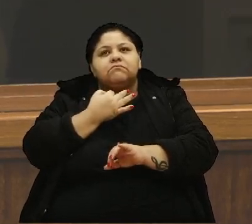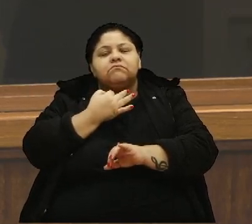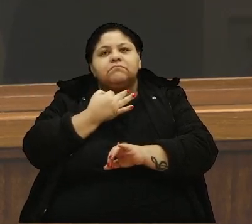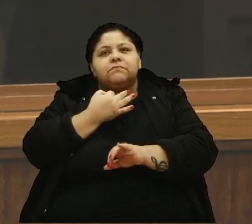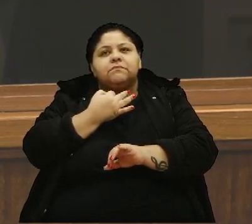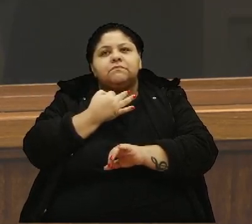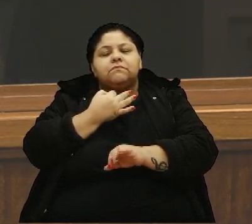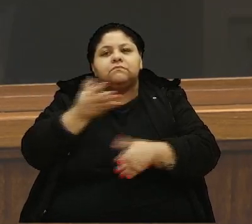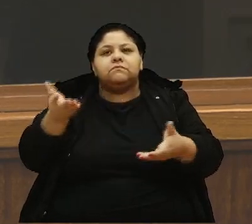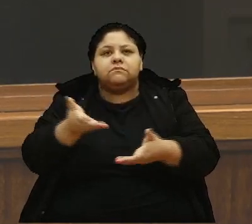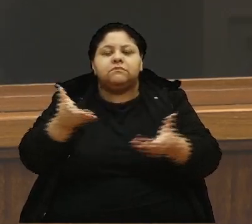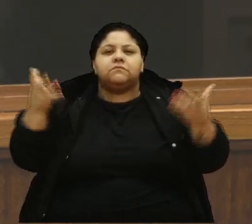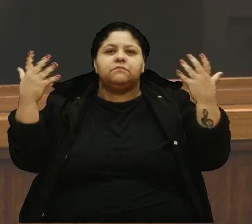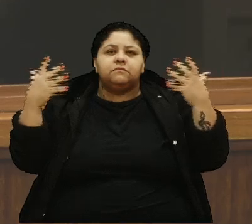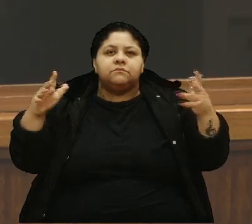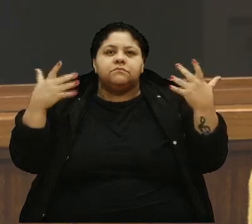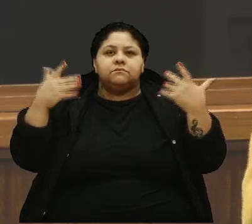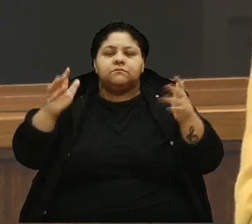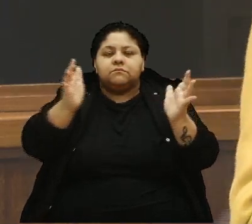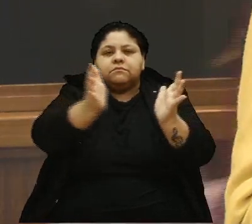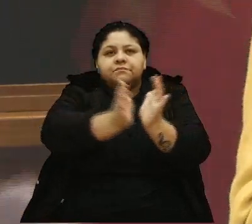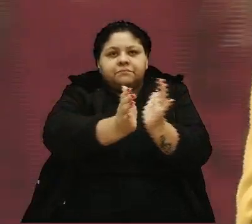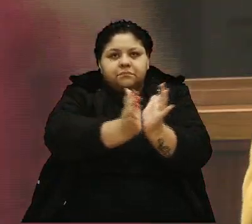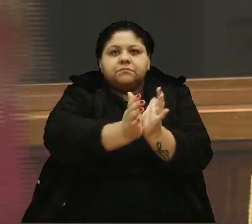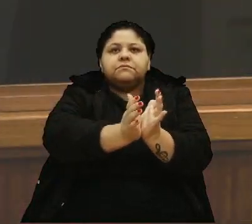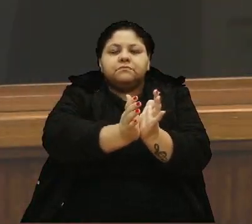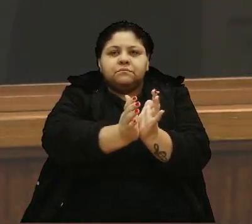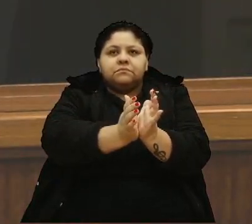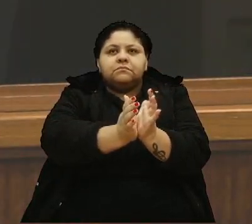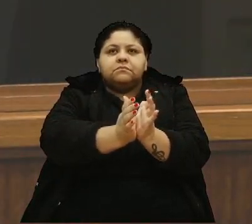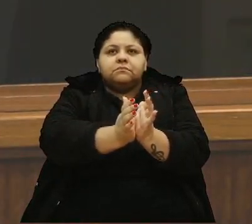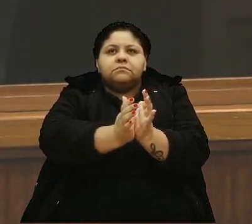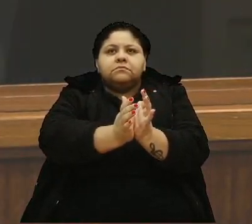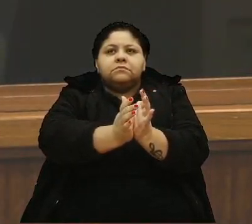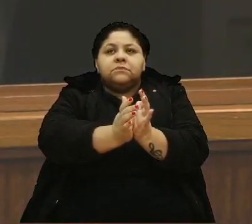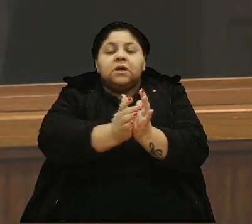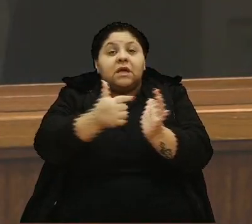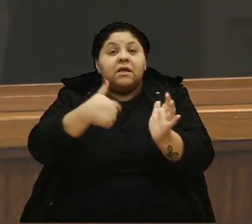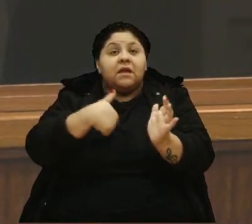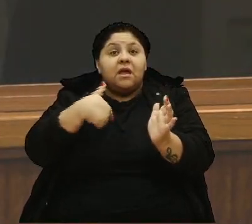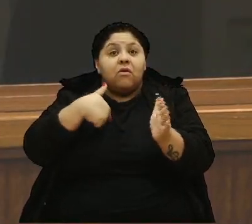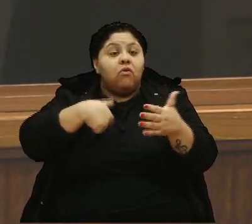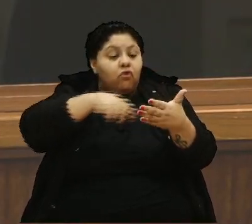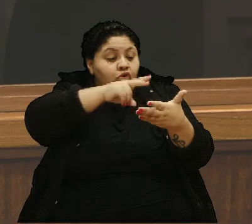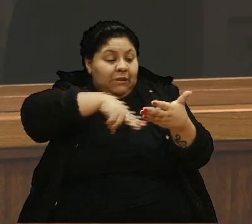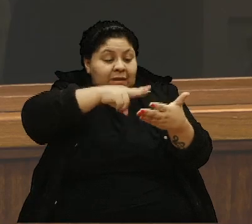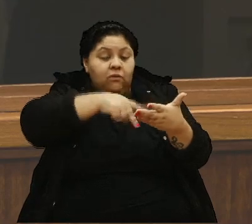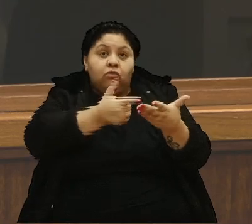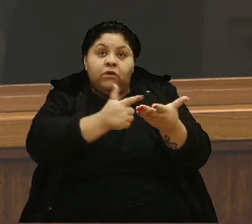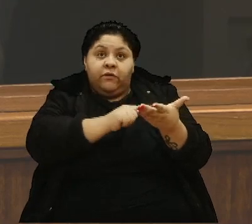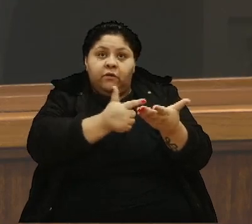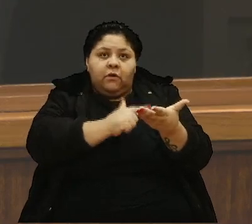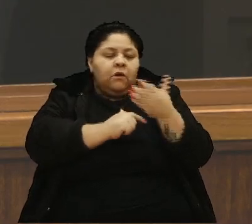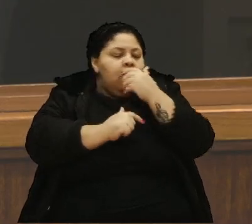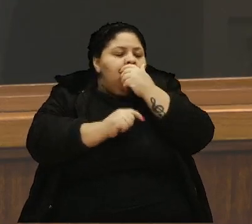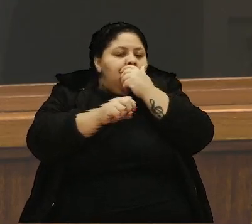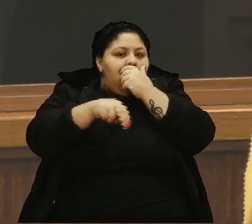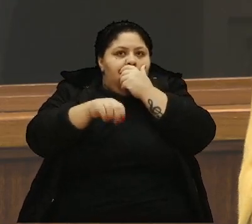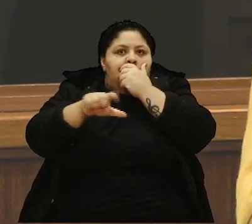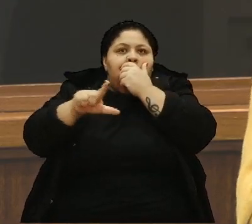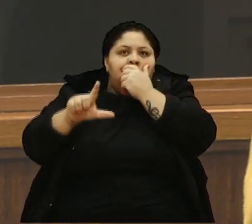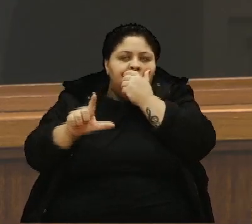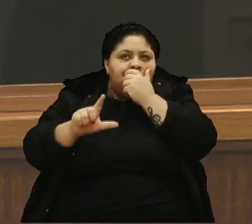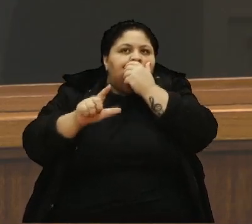então, parabenizar a uma colega que tive a oportunidade de ler o livro da Nil. É